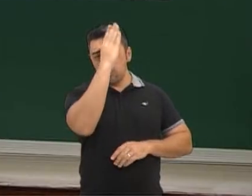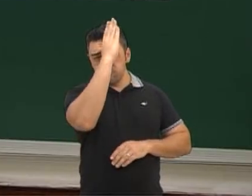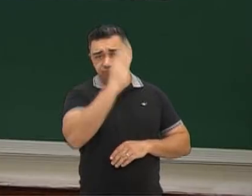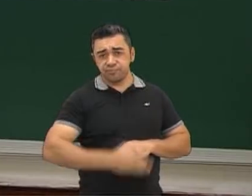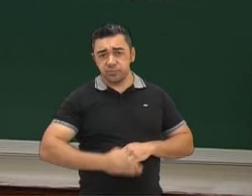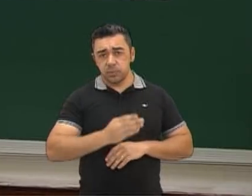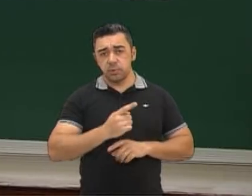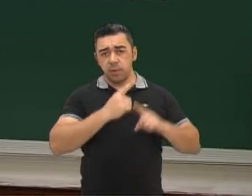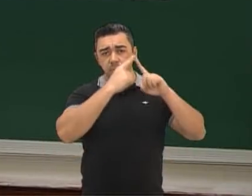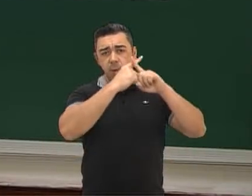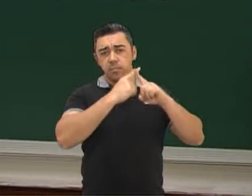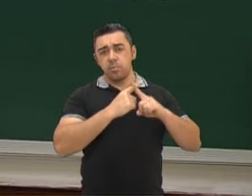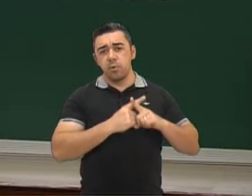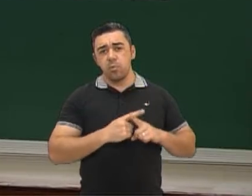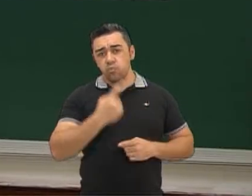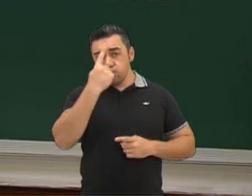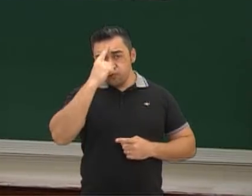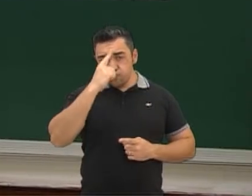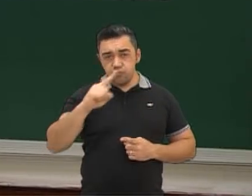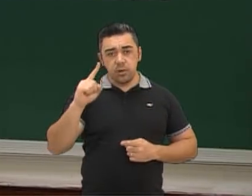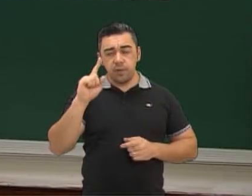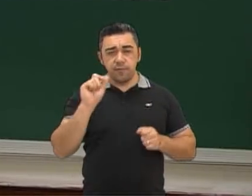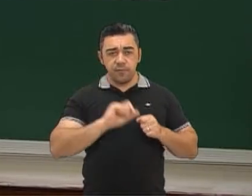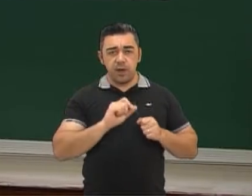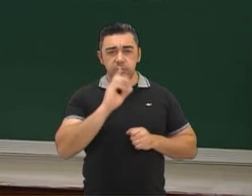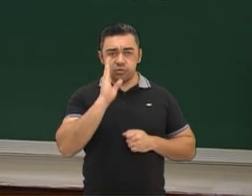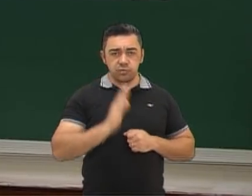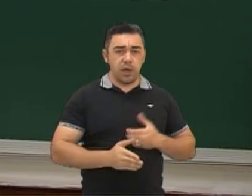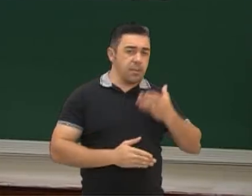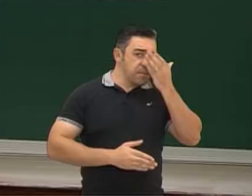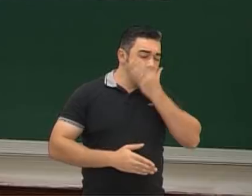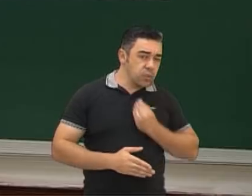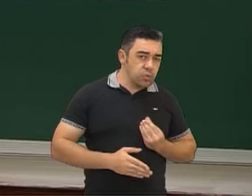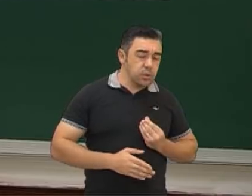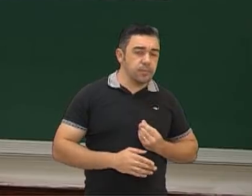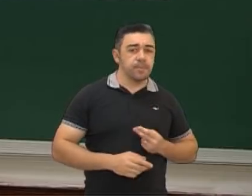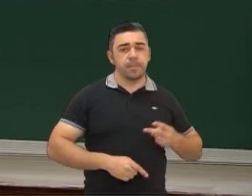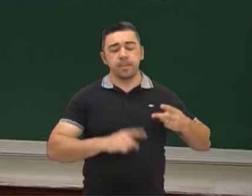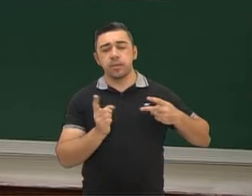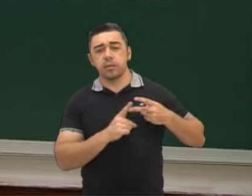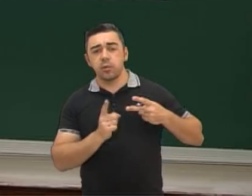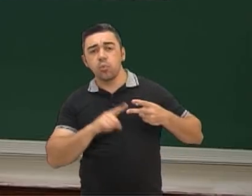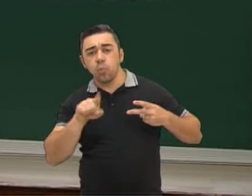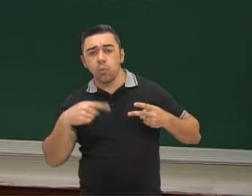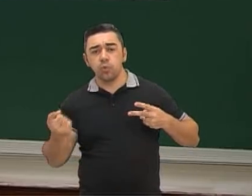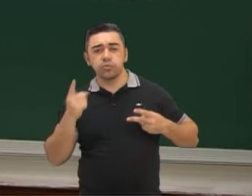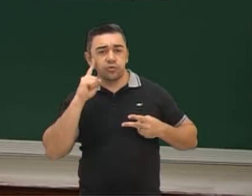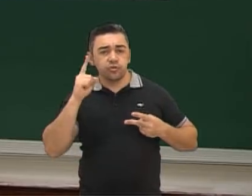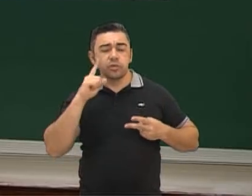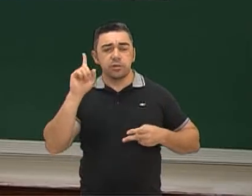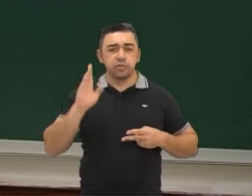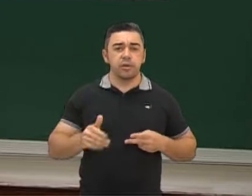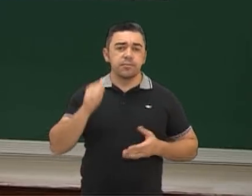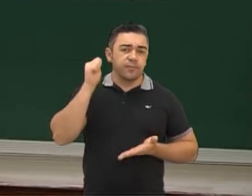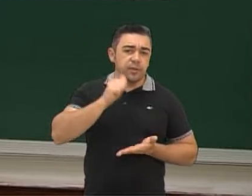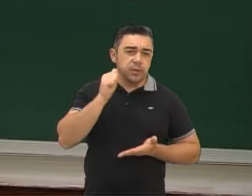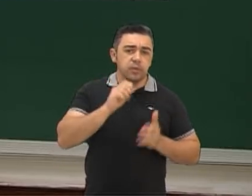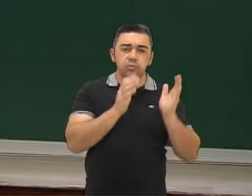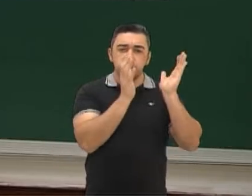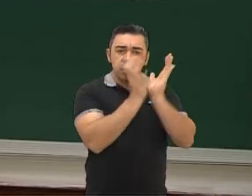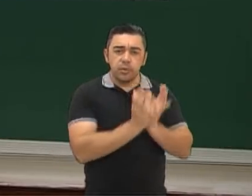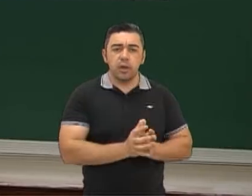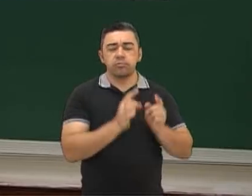Então, num dia se faz o torneio masculino, num segundo dia de competição, o torneio feminino.